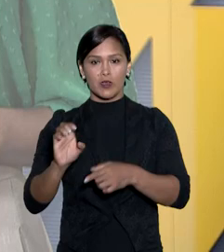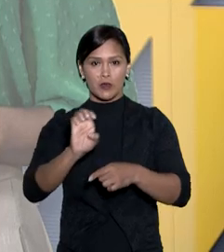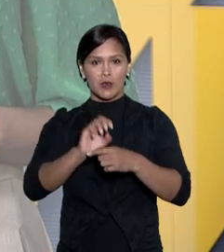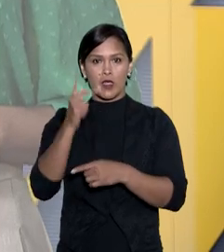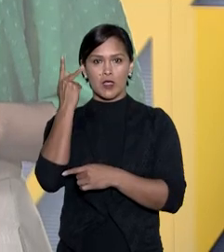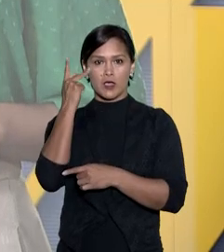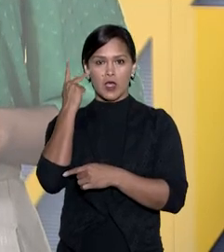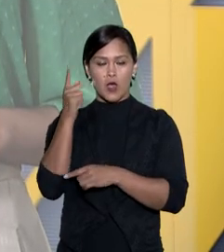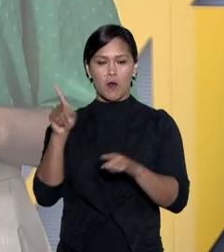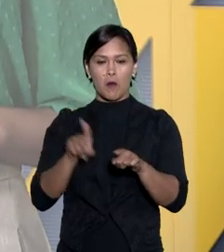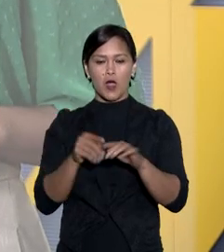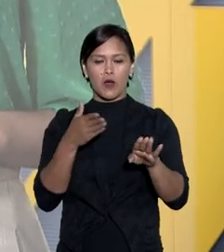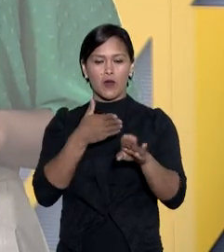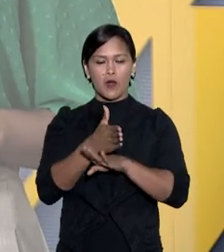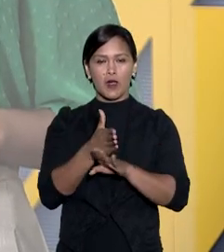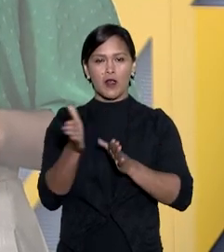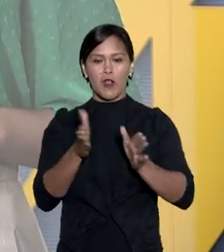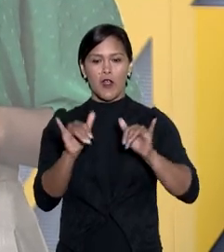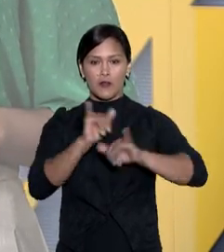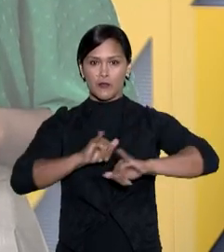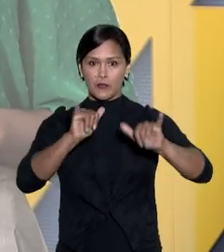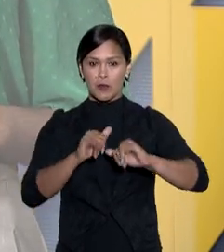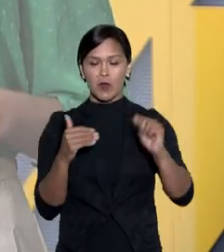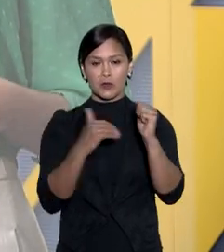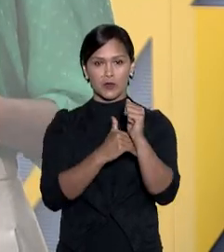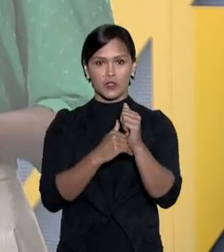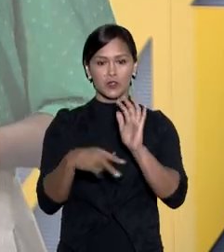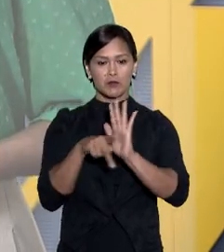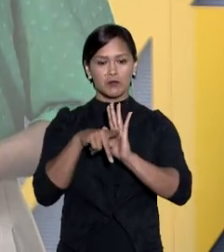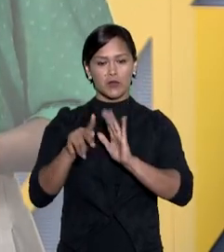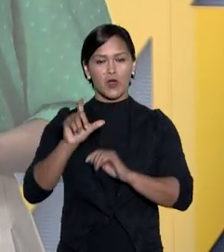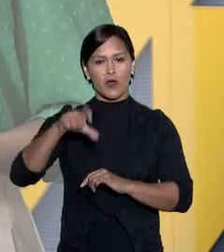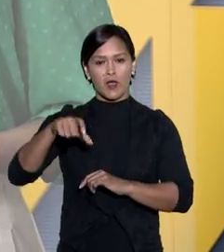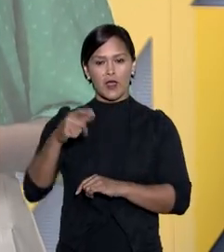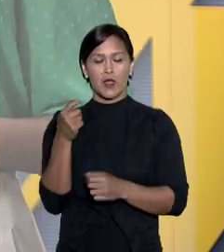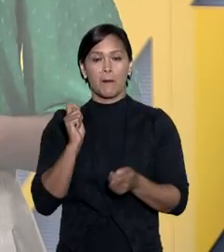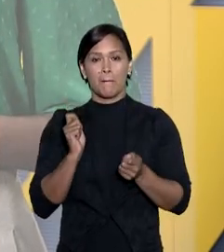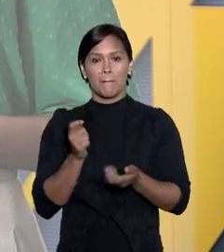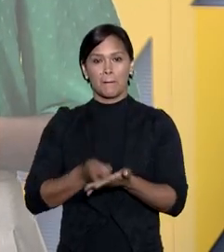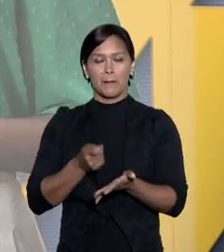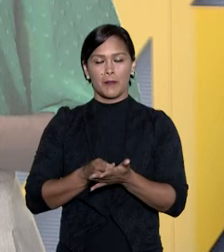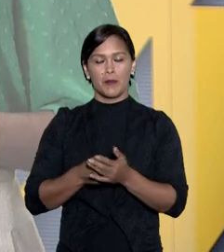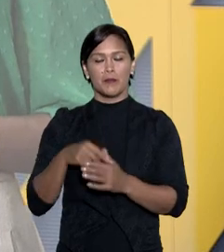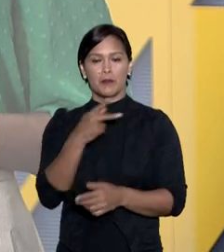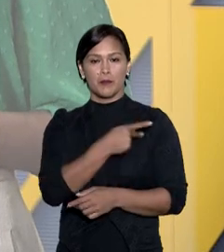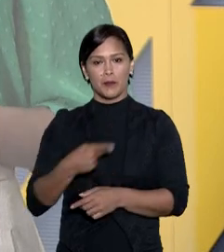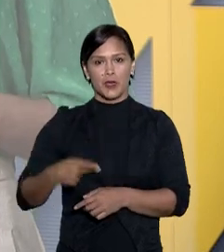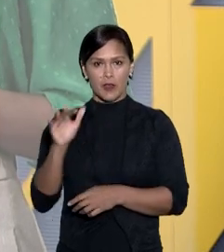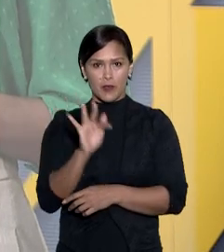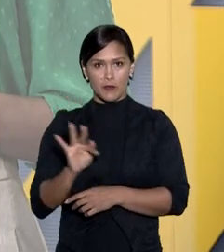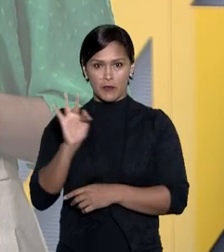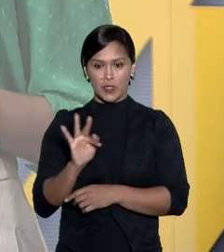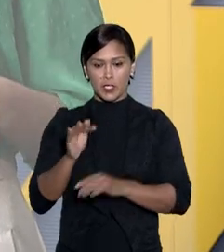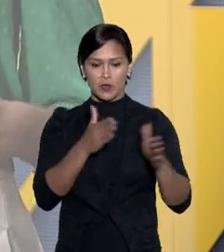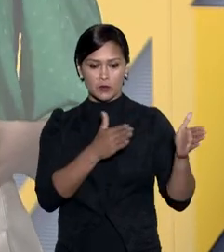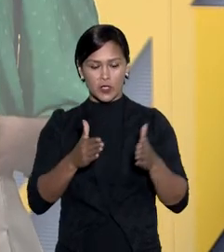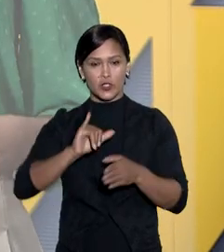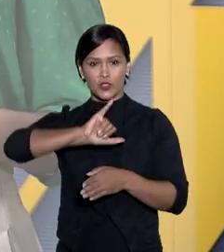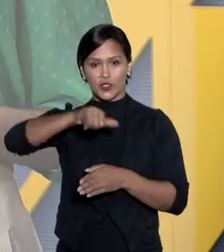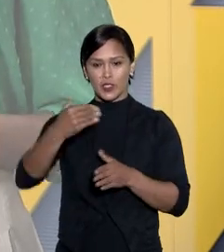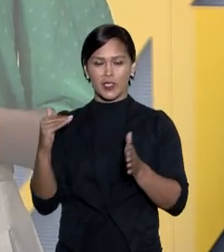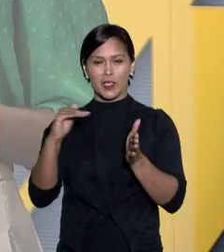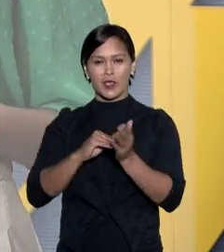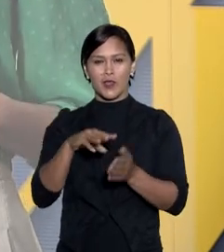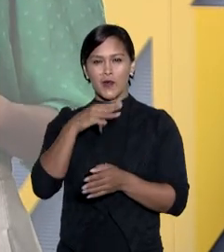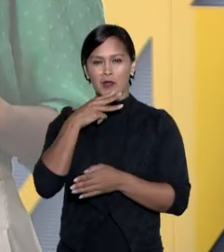de São Paulo ter acesso às informações sigilosas do cartão de pagamentos da Presidência da República no período de janeiro